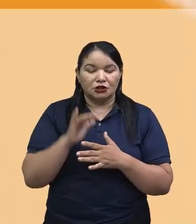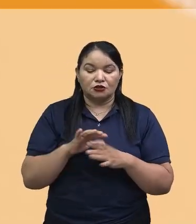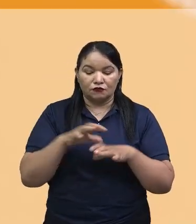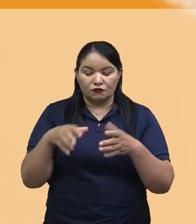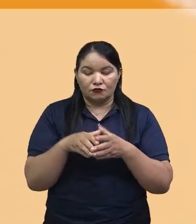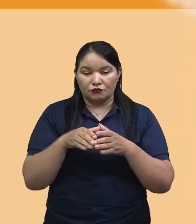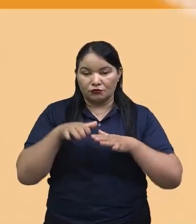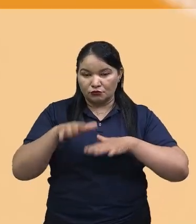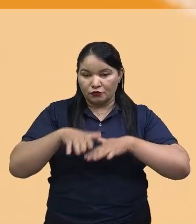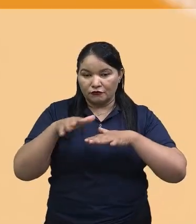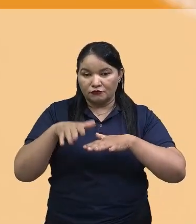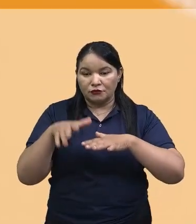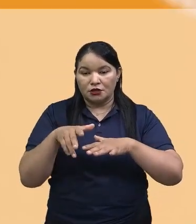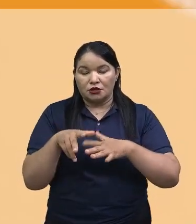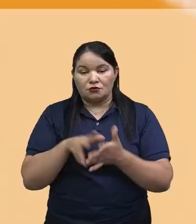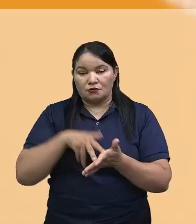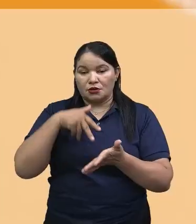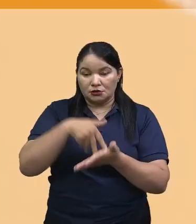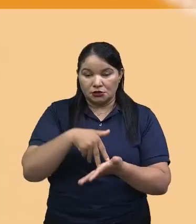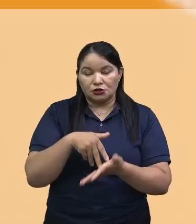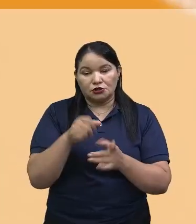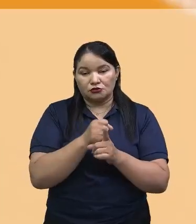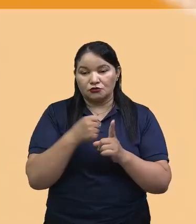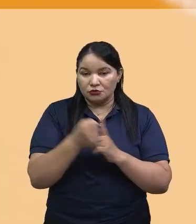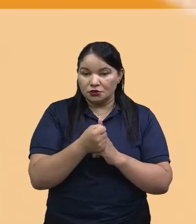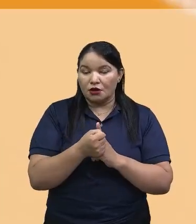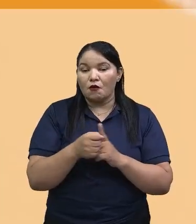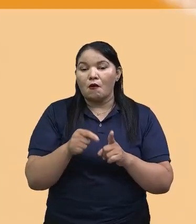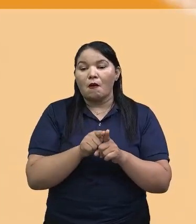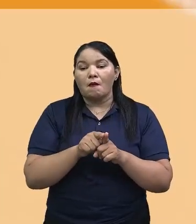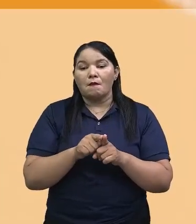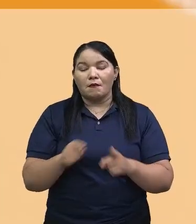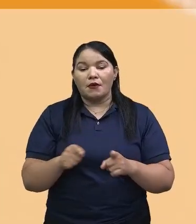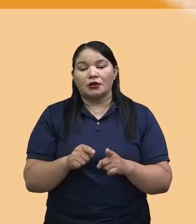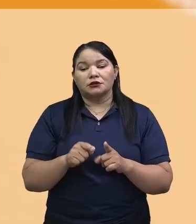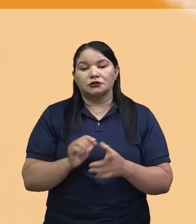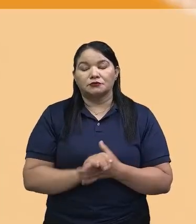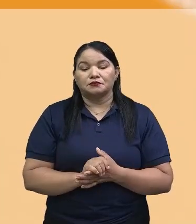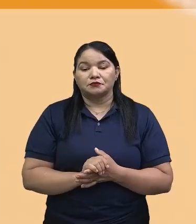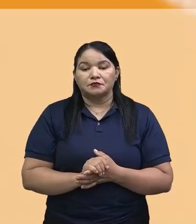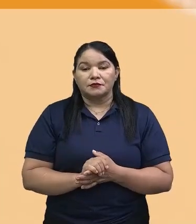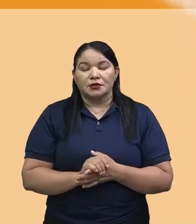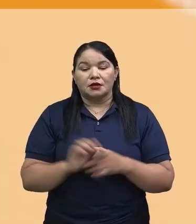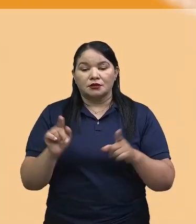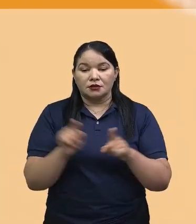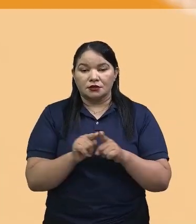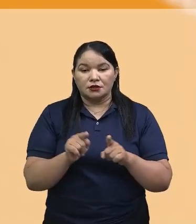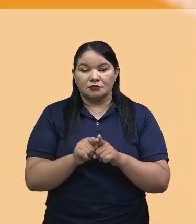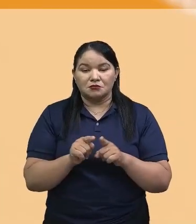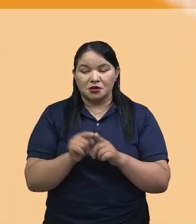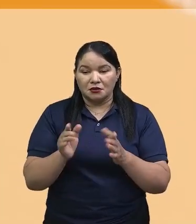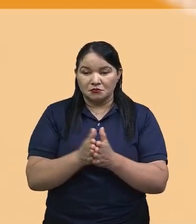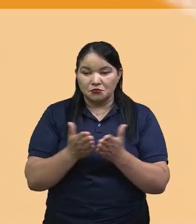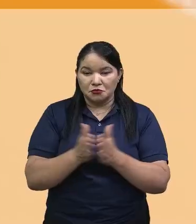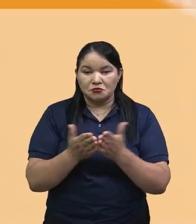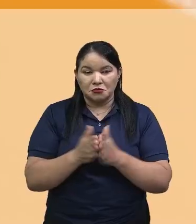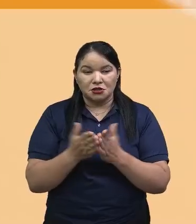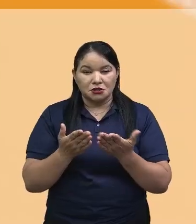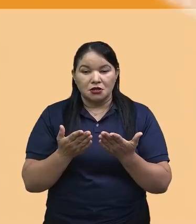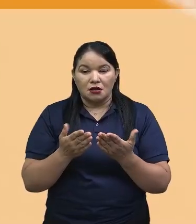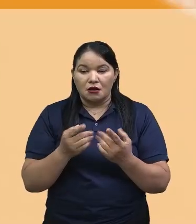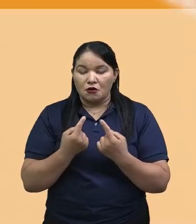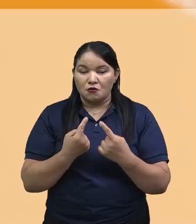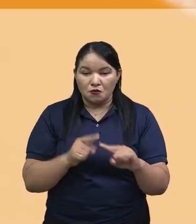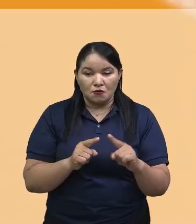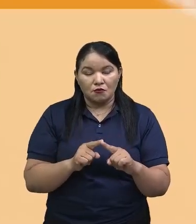movimento de resistência social, né, um movimento contra a miséria e contra a